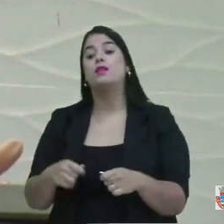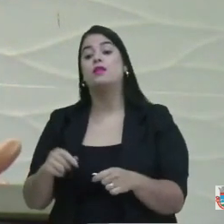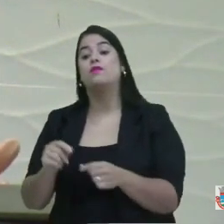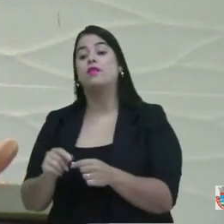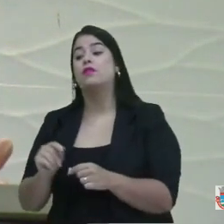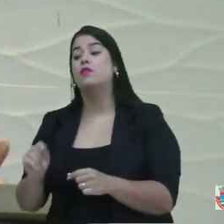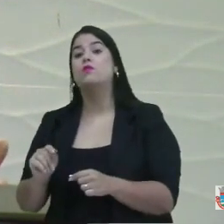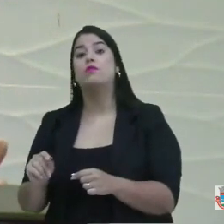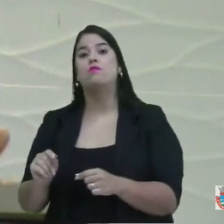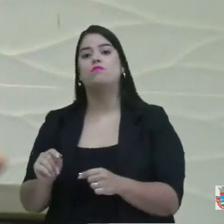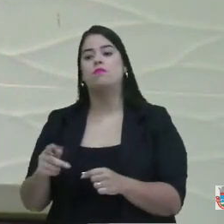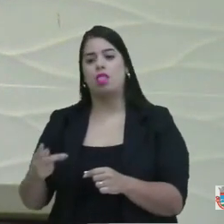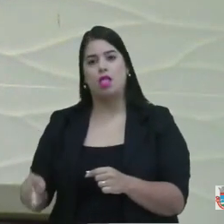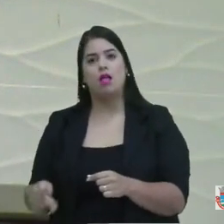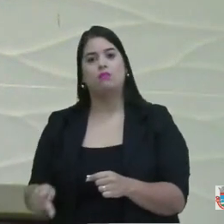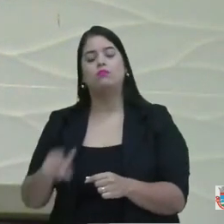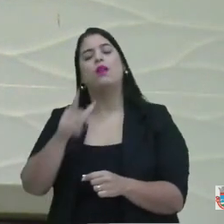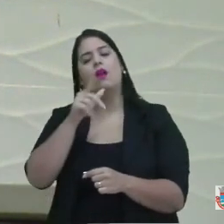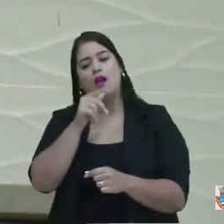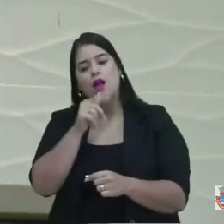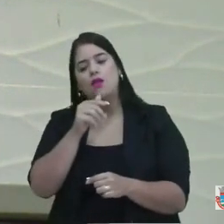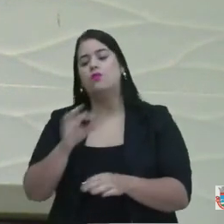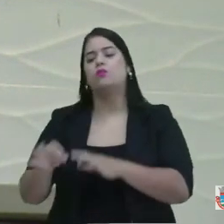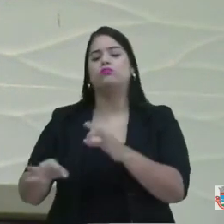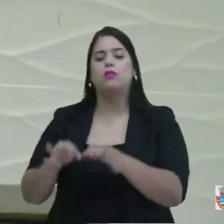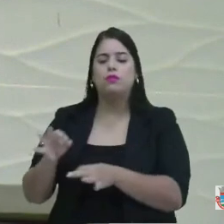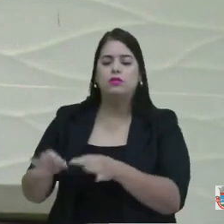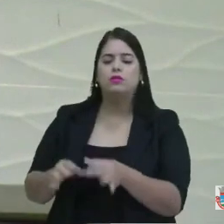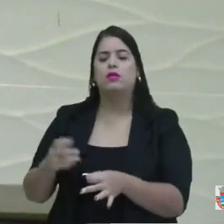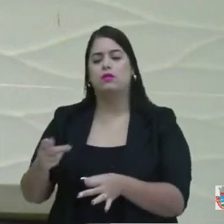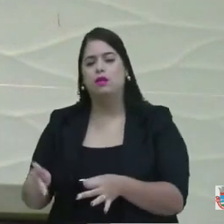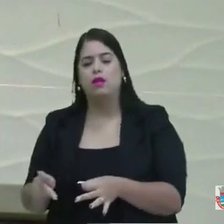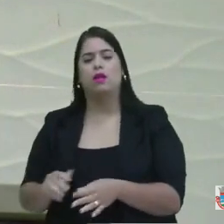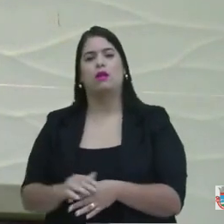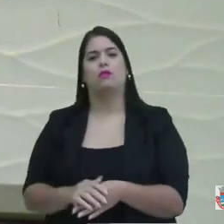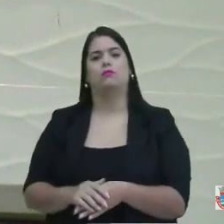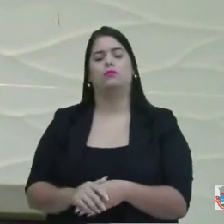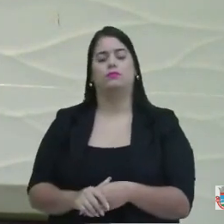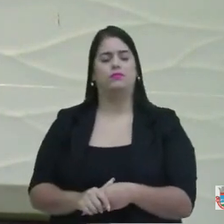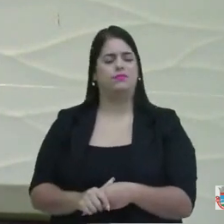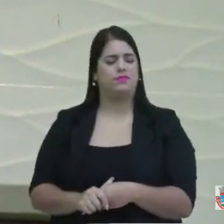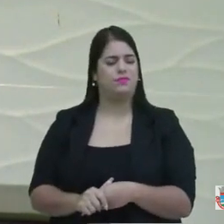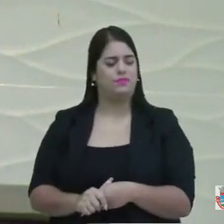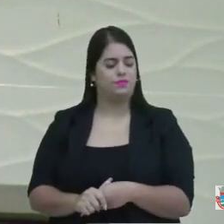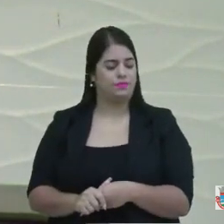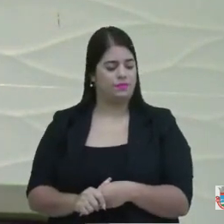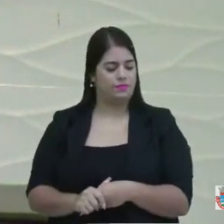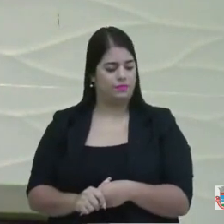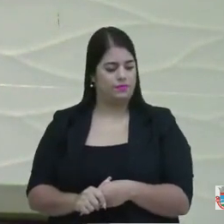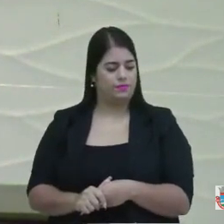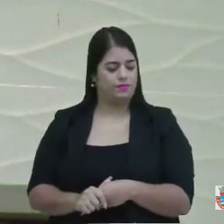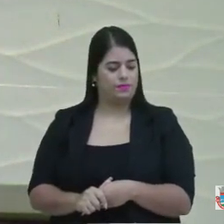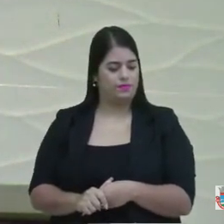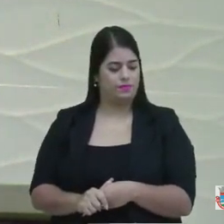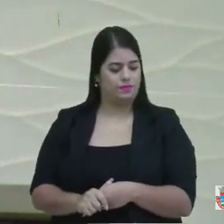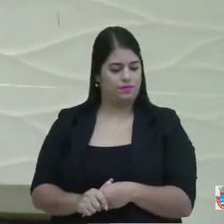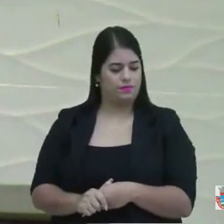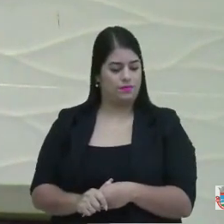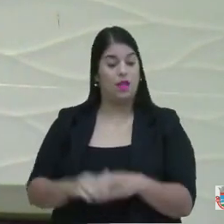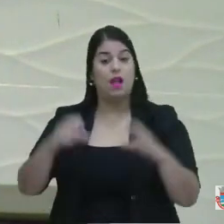água. Fazer um calendário de abastecimento da vila, se é um dia, dois ou três. Soltar água para a vila